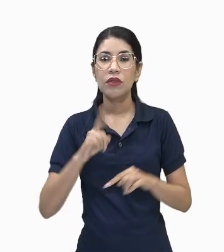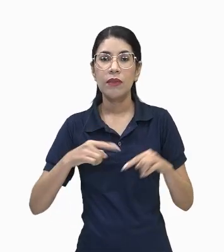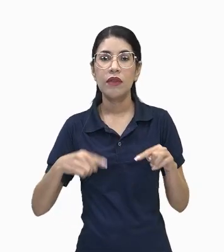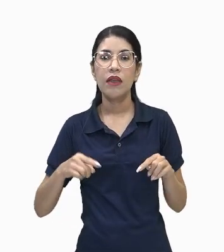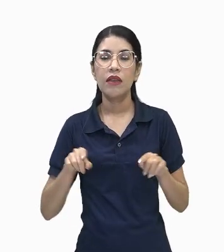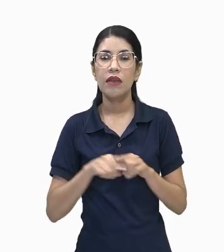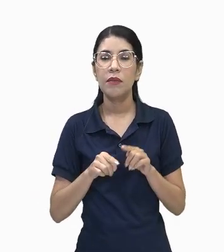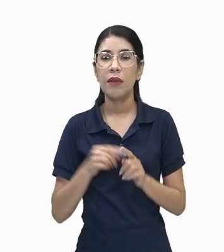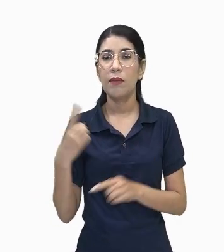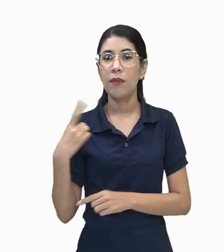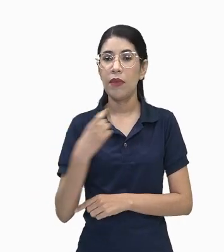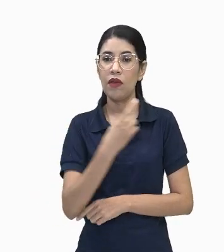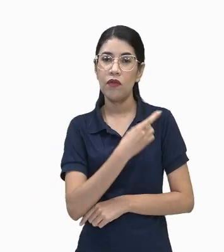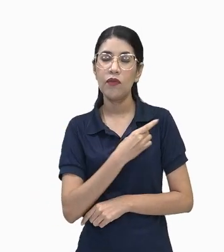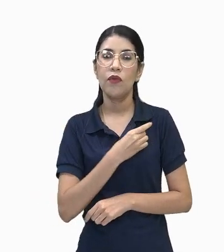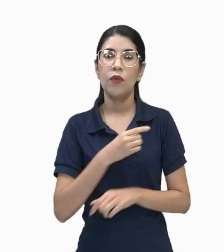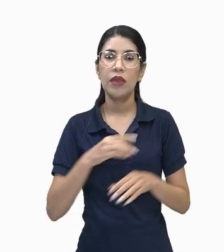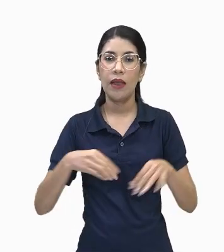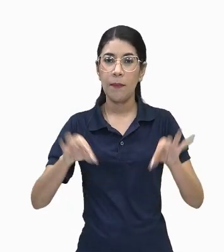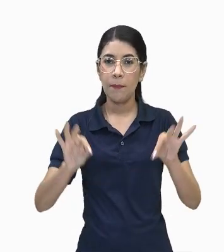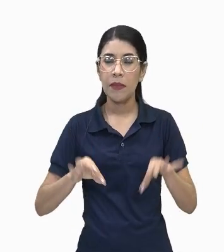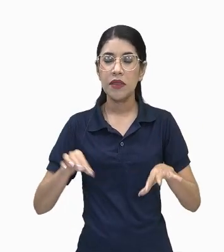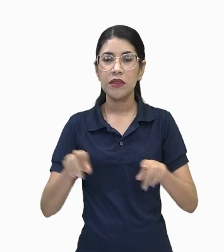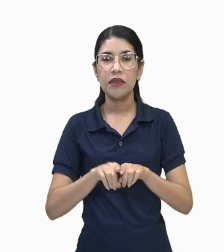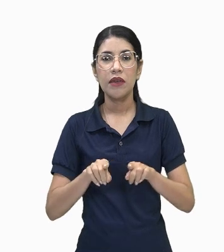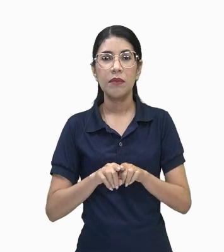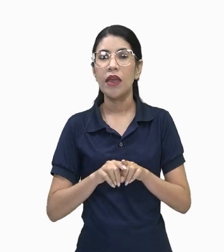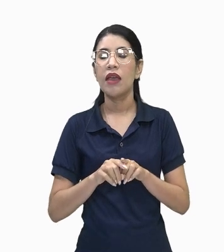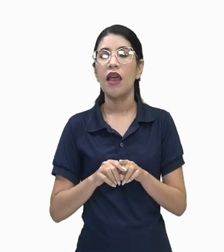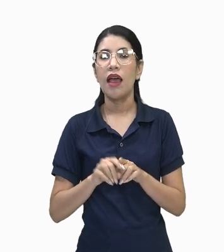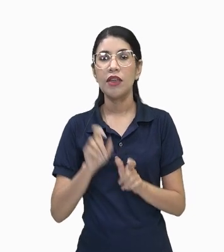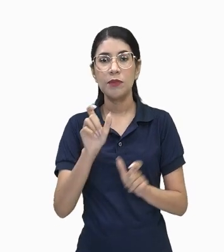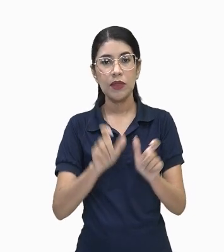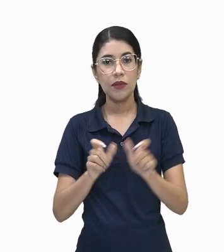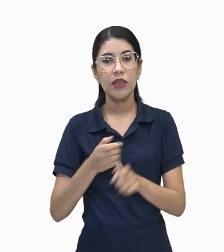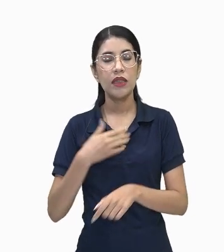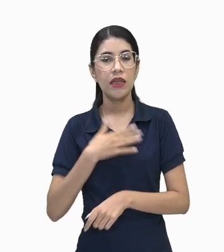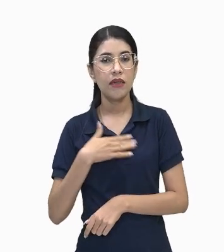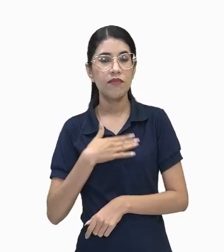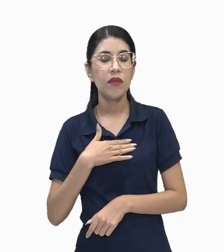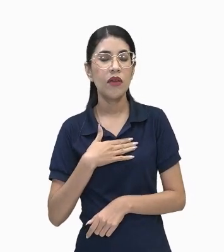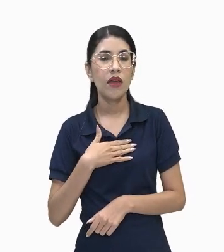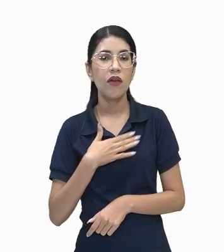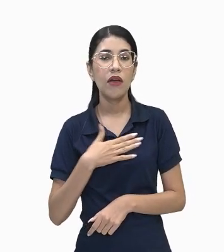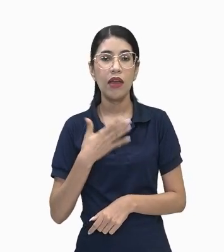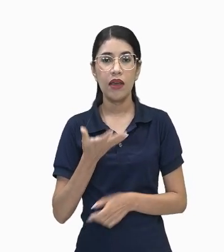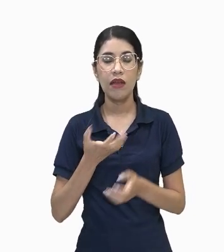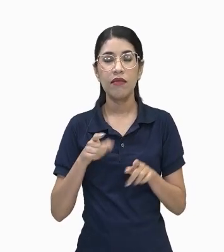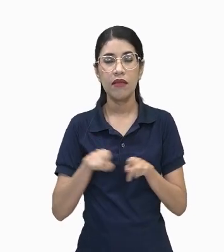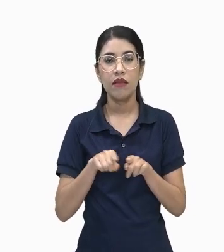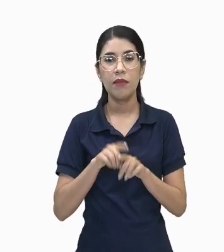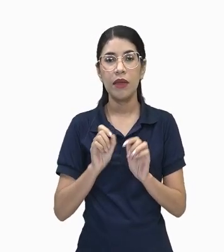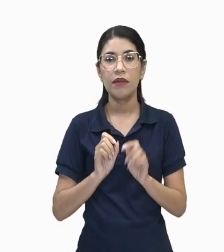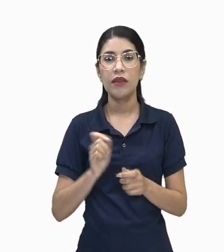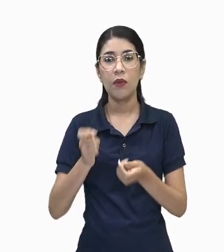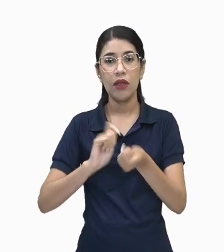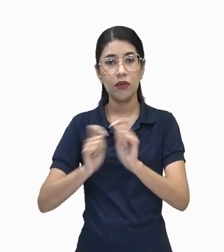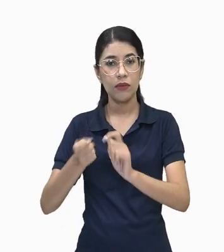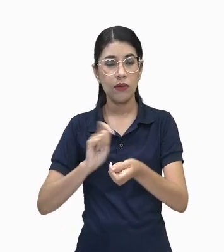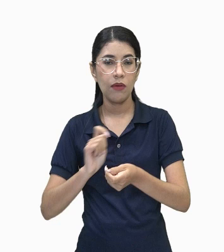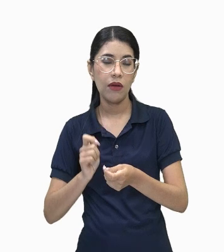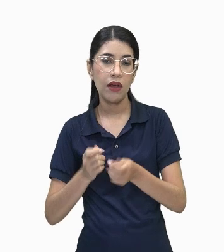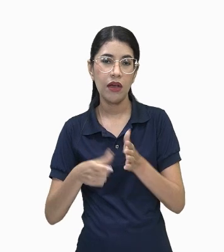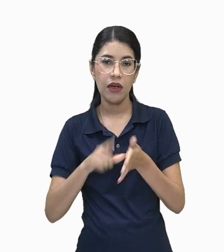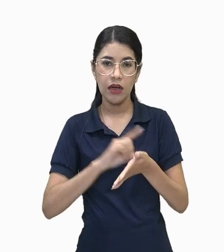perfume, tecidos e tapeçarias também se tornaram desejados. O escambo, muito praticado até então, foi